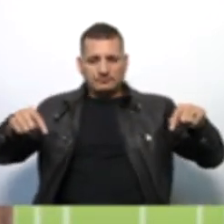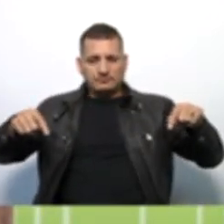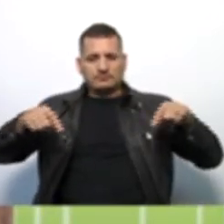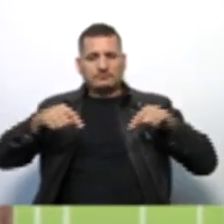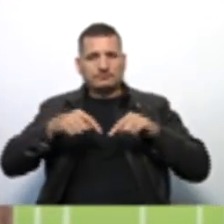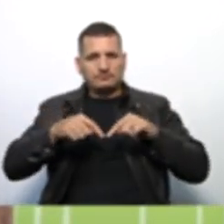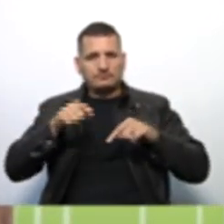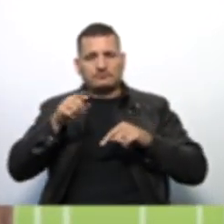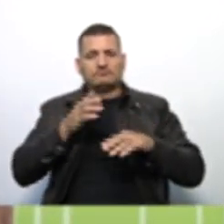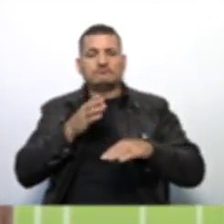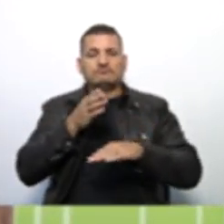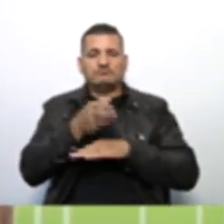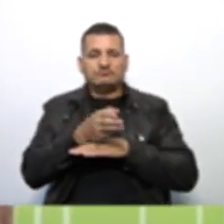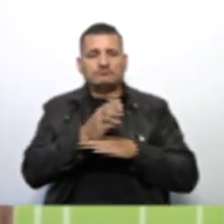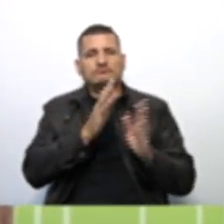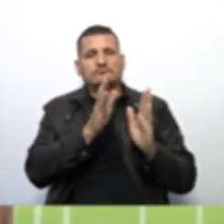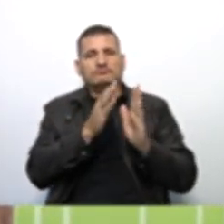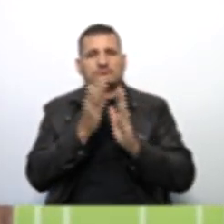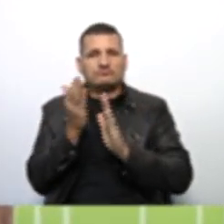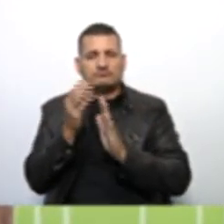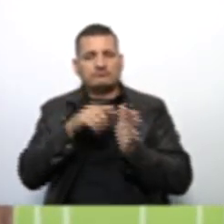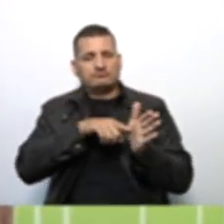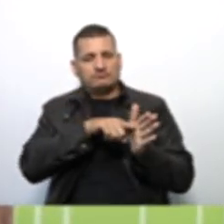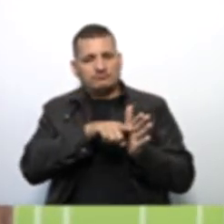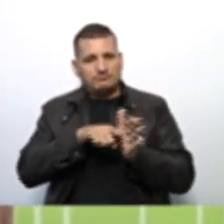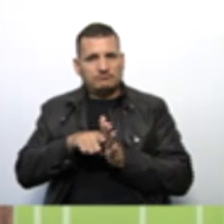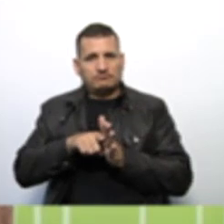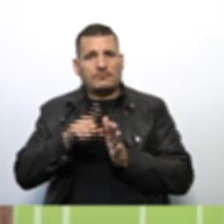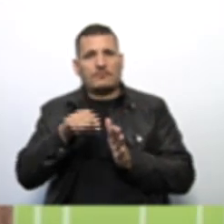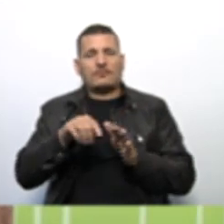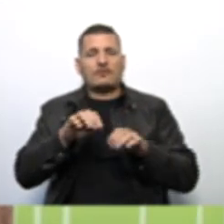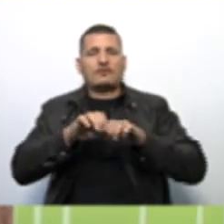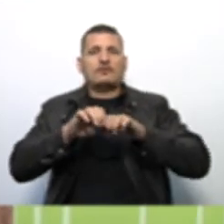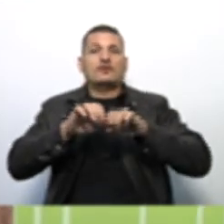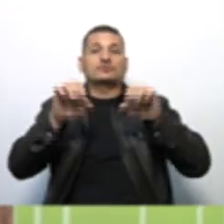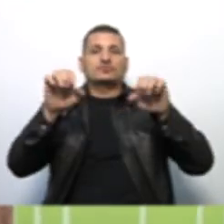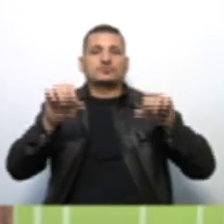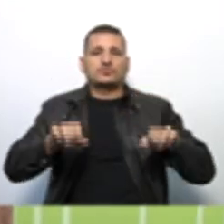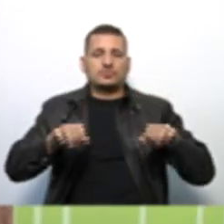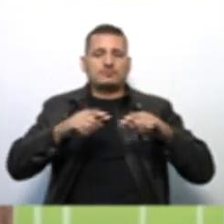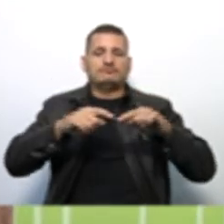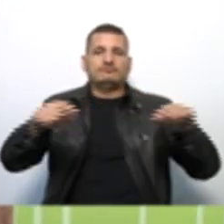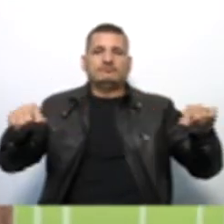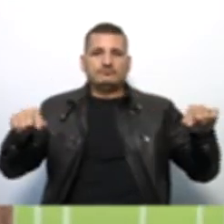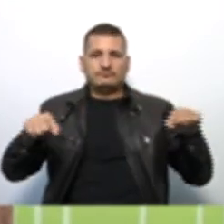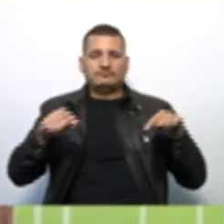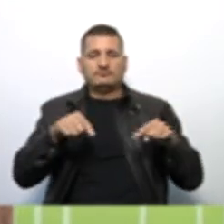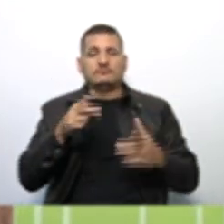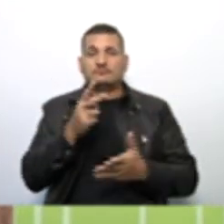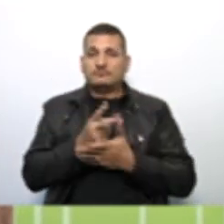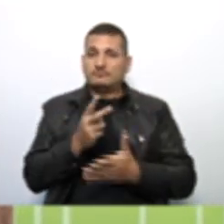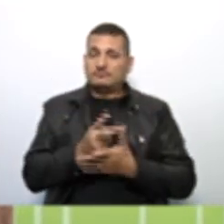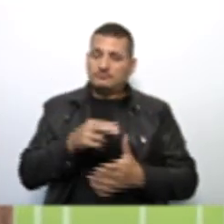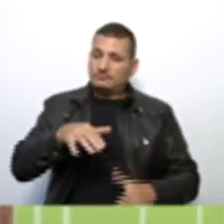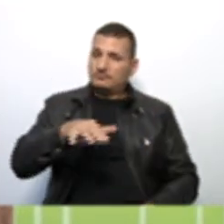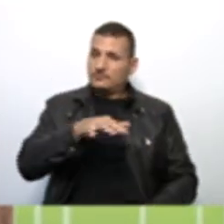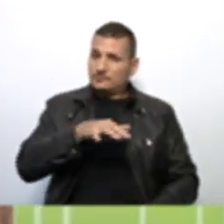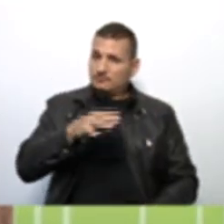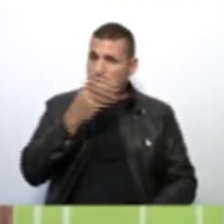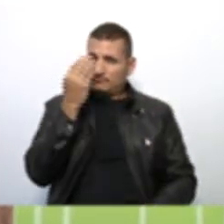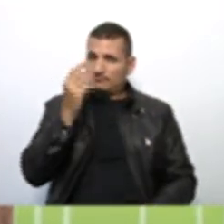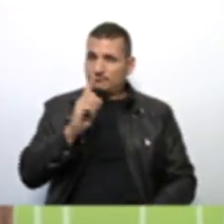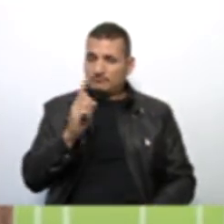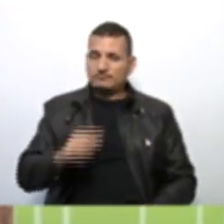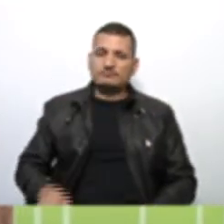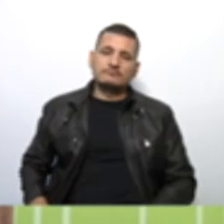na biblioteca, você vai pesquisar, então é aquela infraestrutura física daquele mesmo ambiente. Não esqueça,